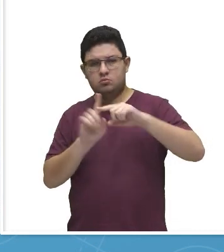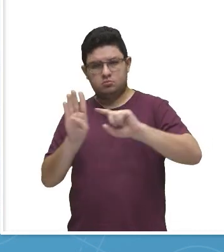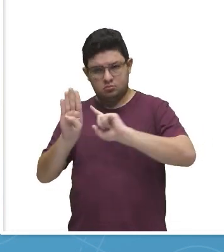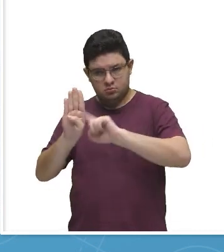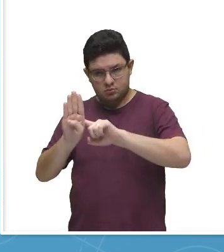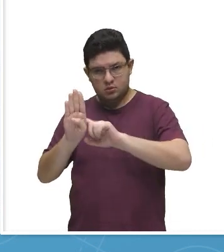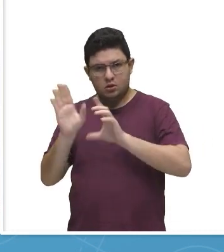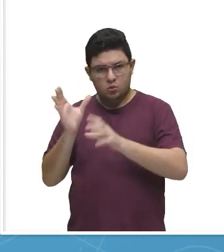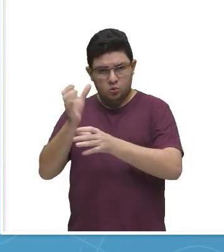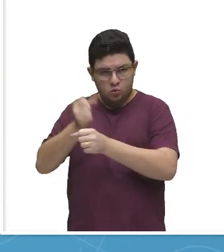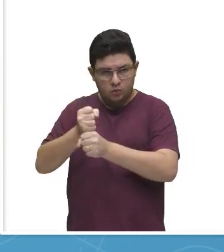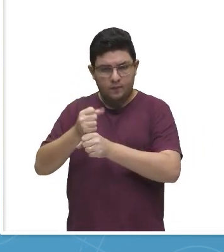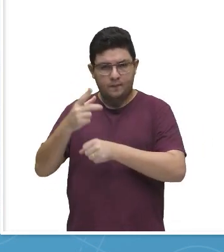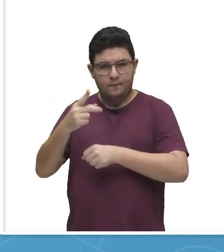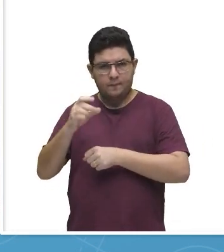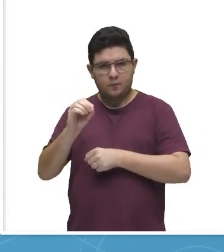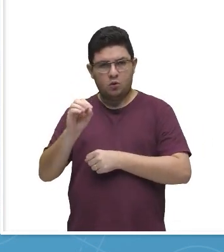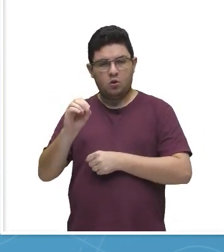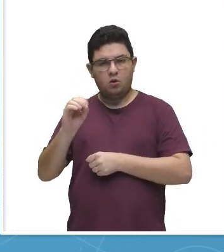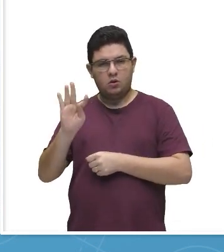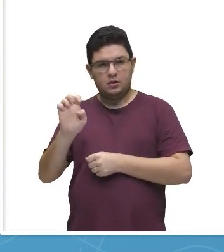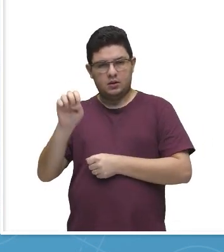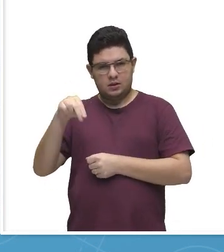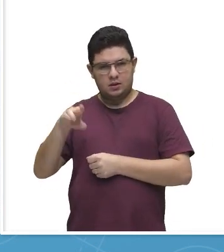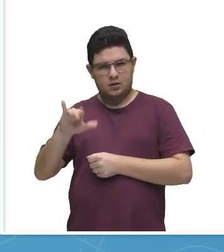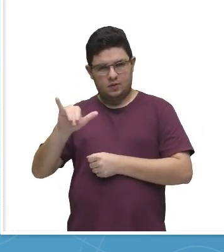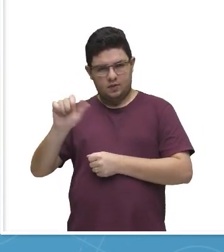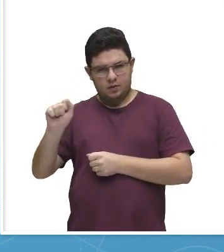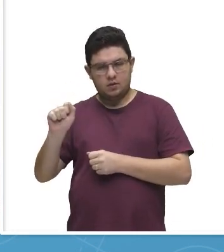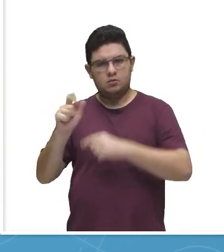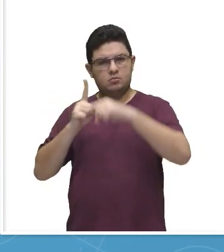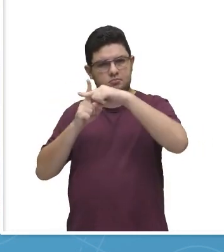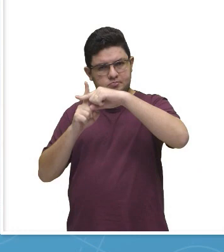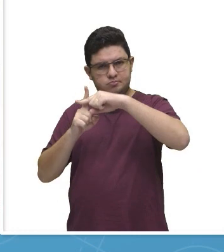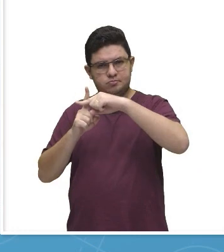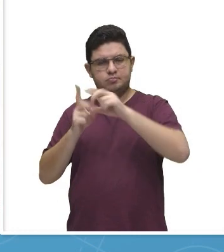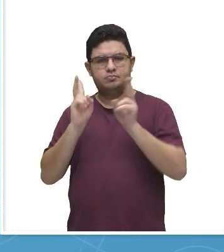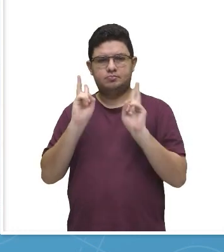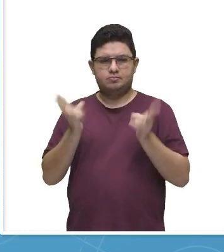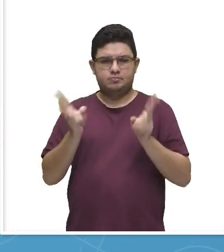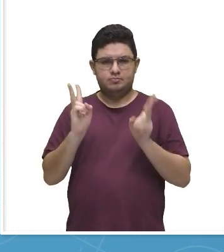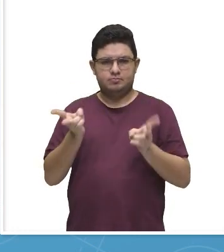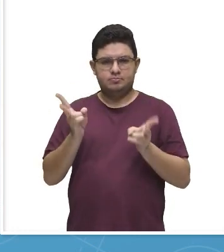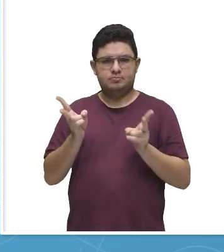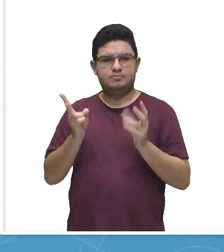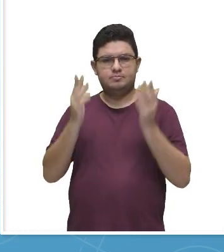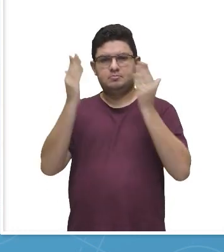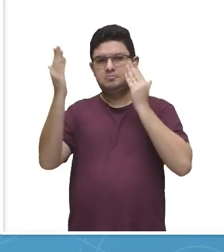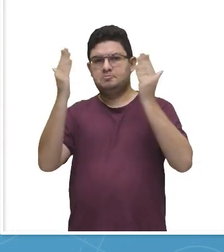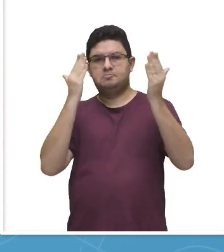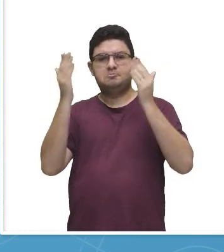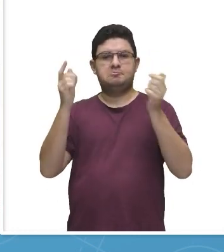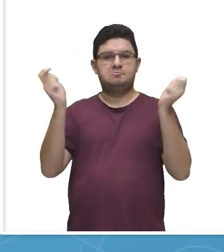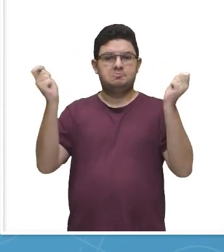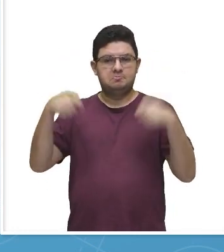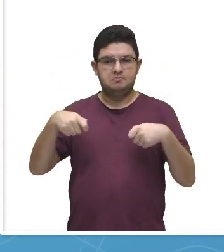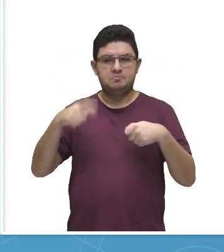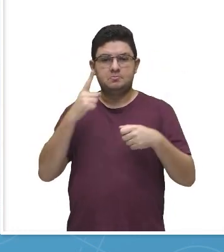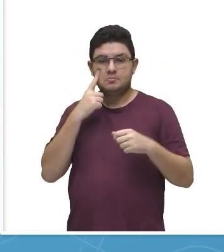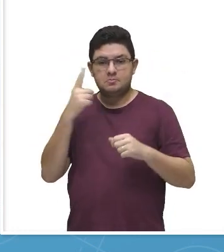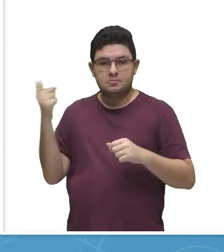positiva. Então vamos retornar na cartela anterior para comparar essa afirmação aqui, ó. Nós temos